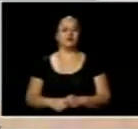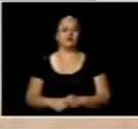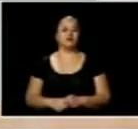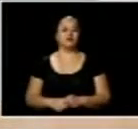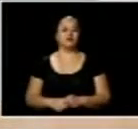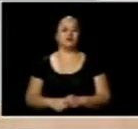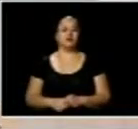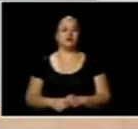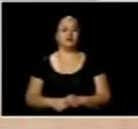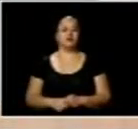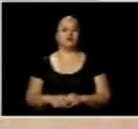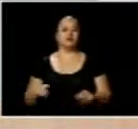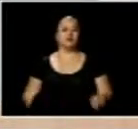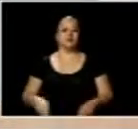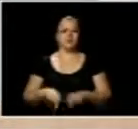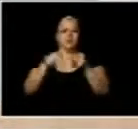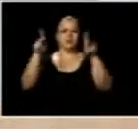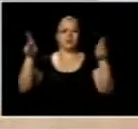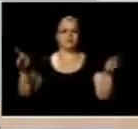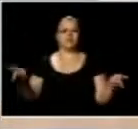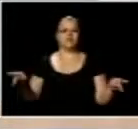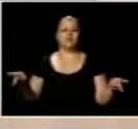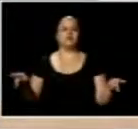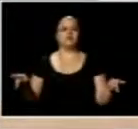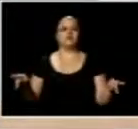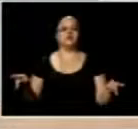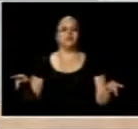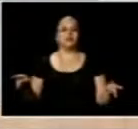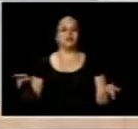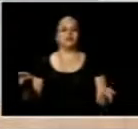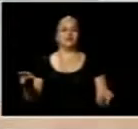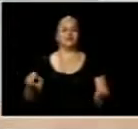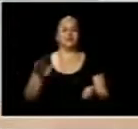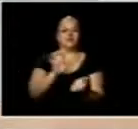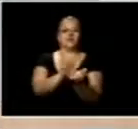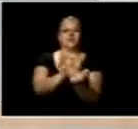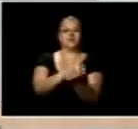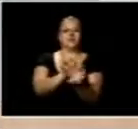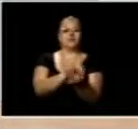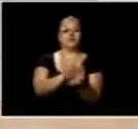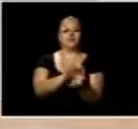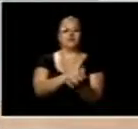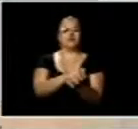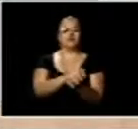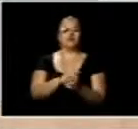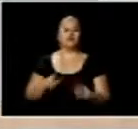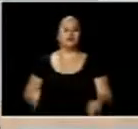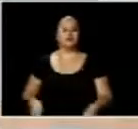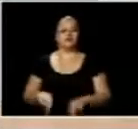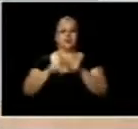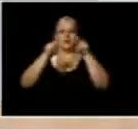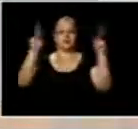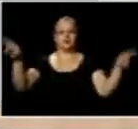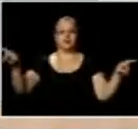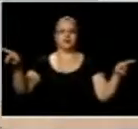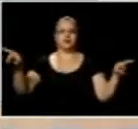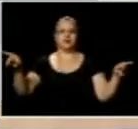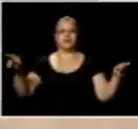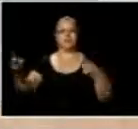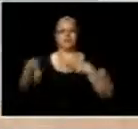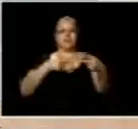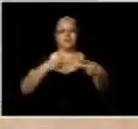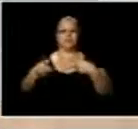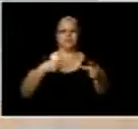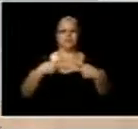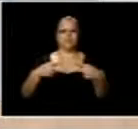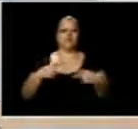José, gerente de marketing do Vale Sul Shopping. Não vou nem falar das competências aqui, porque acho que é uma coisa muito particular. Você não